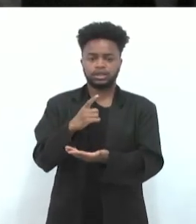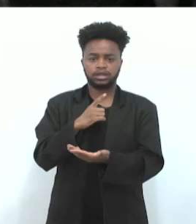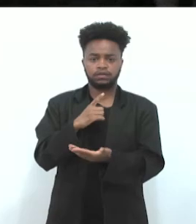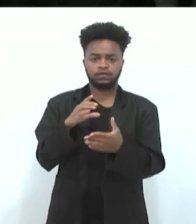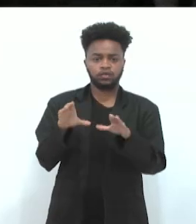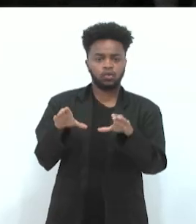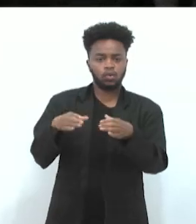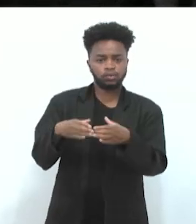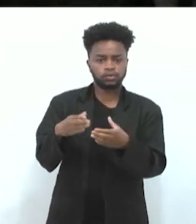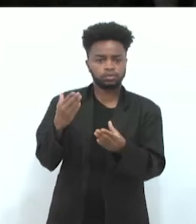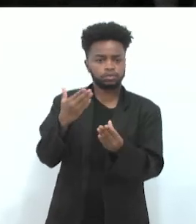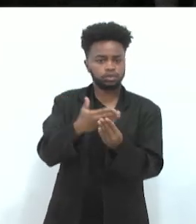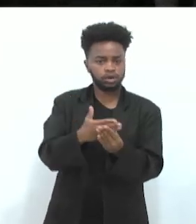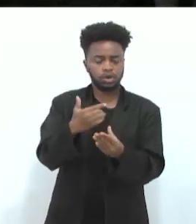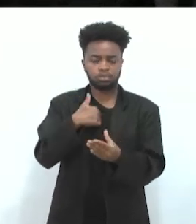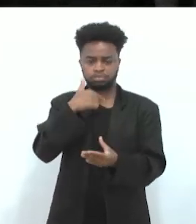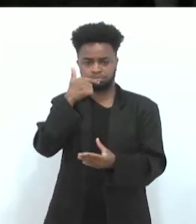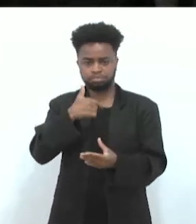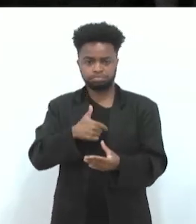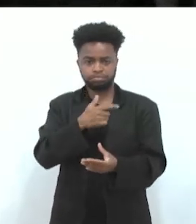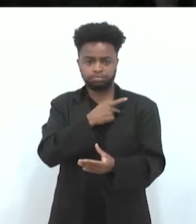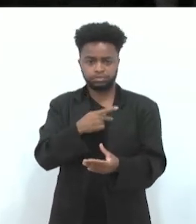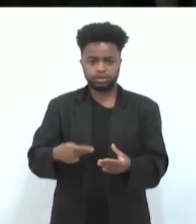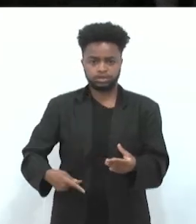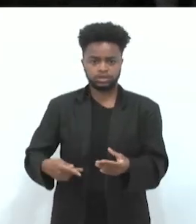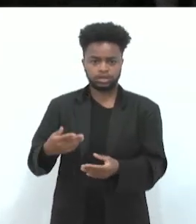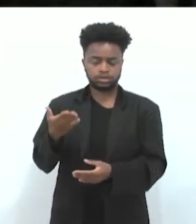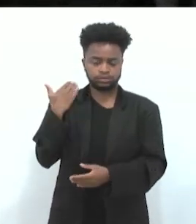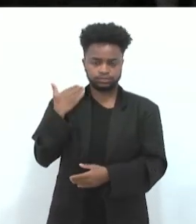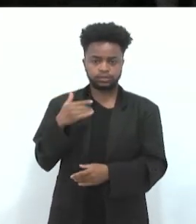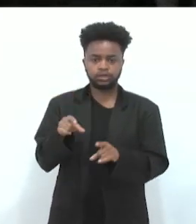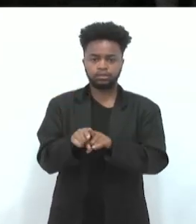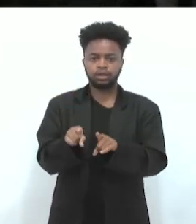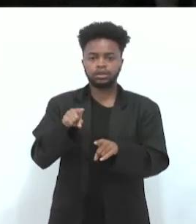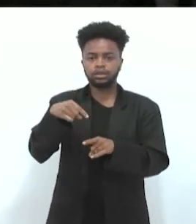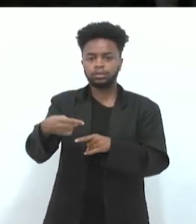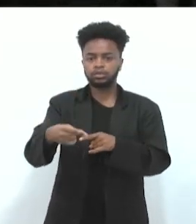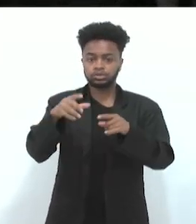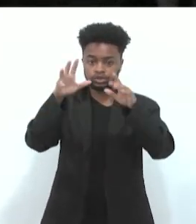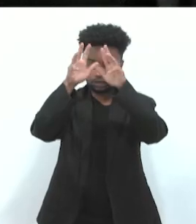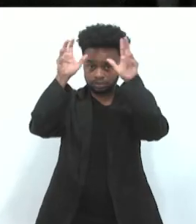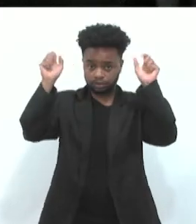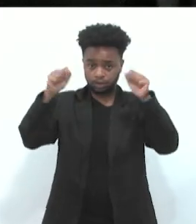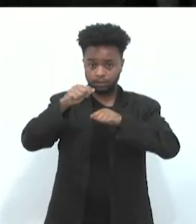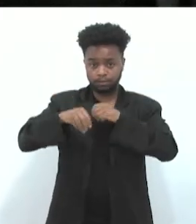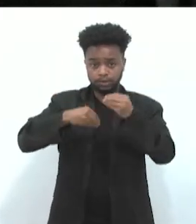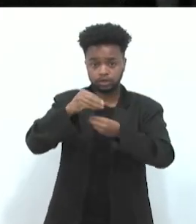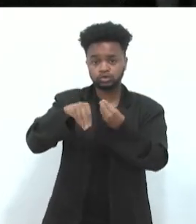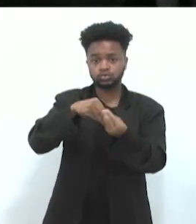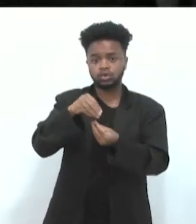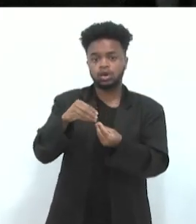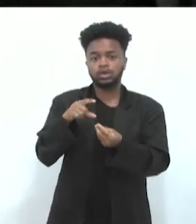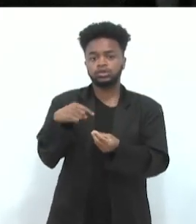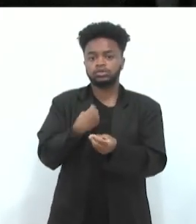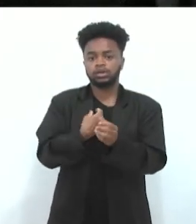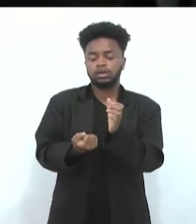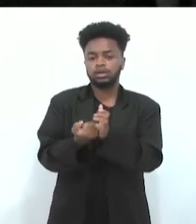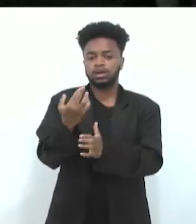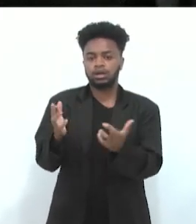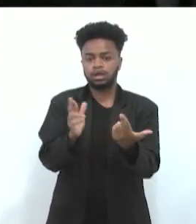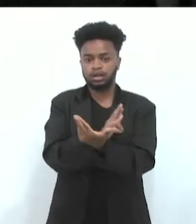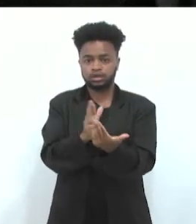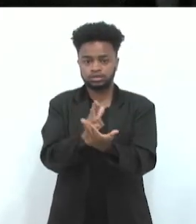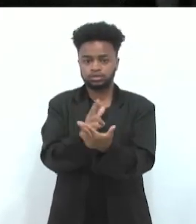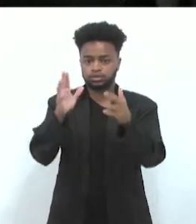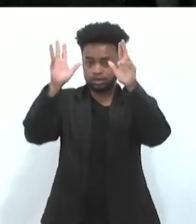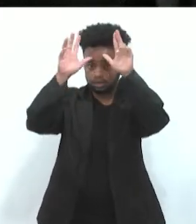comissão processante, que eu fui presidente, depois teve o Tribunal Misto, a gente vem criando uma relação com o Tribunal de